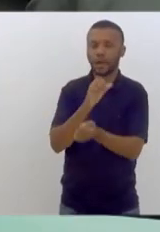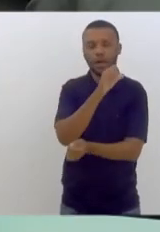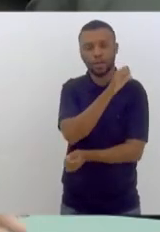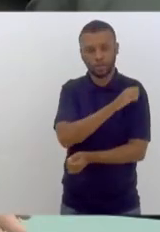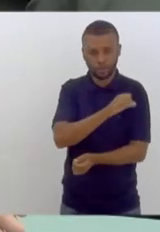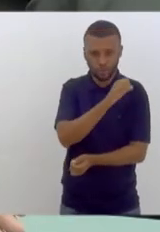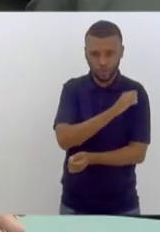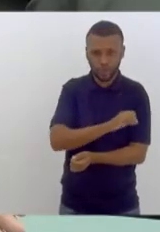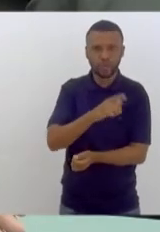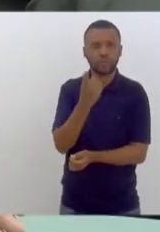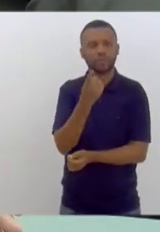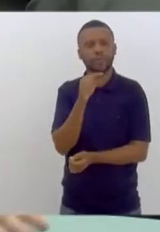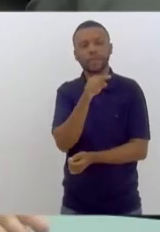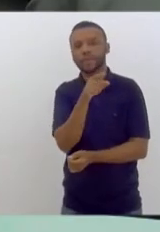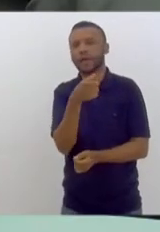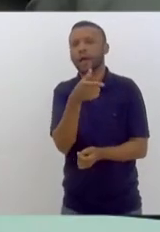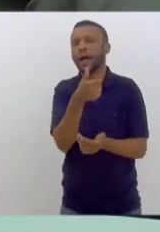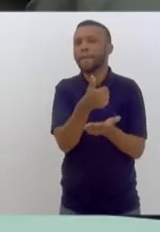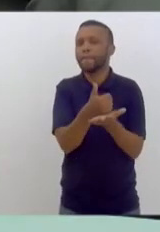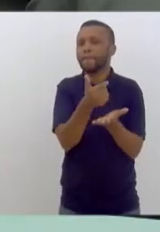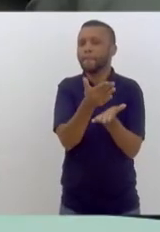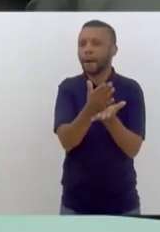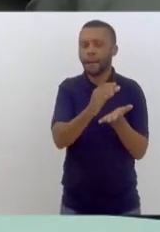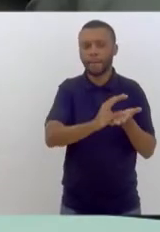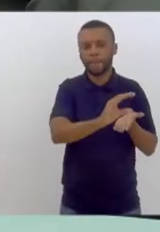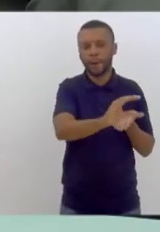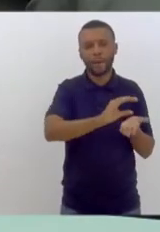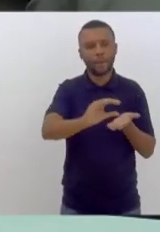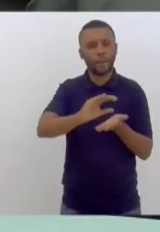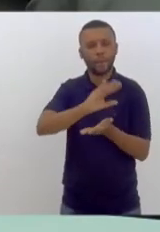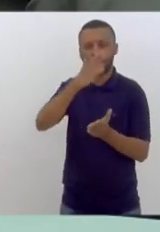Janeiro nessa divisão, para cumprir